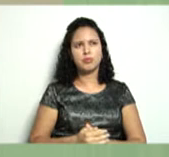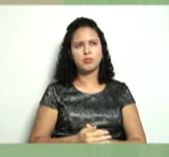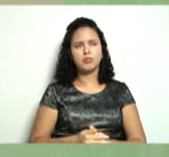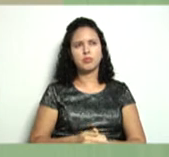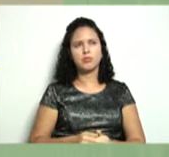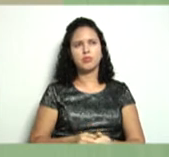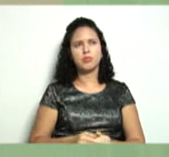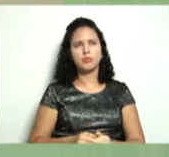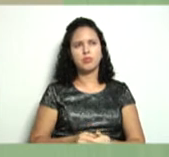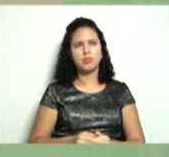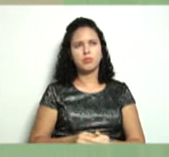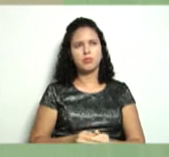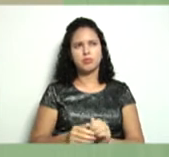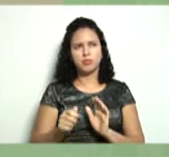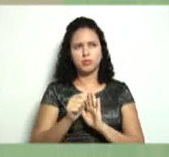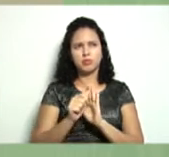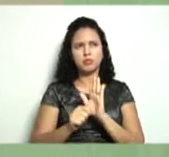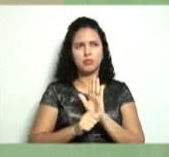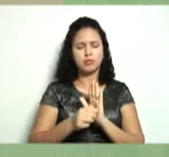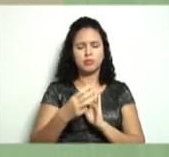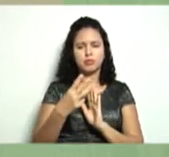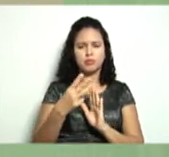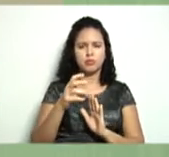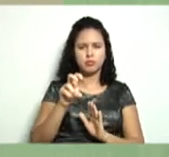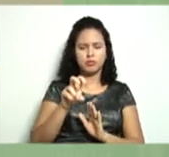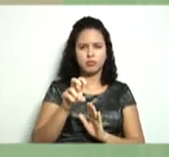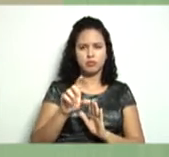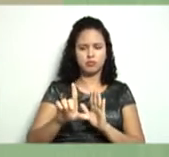Vamos agora ao artigo 35 da Lei